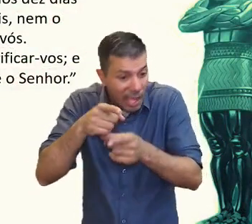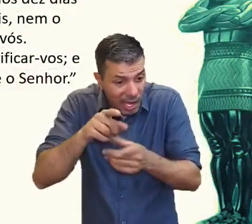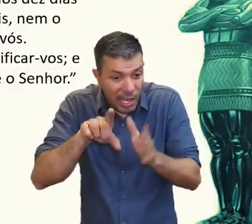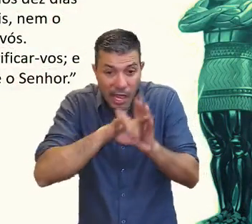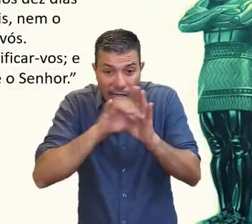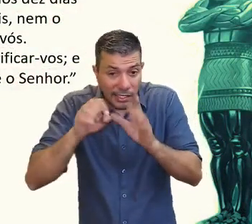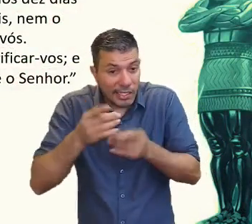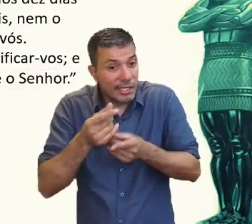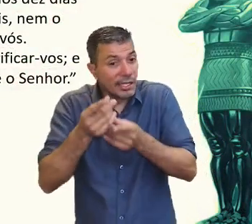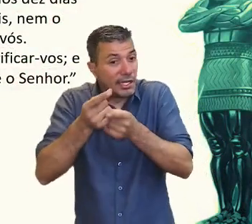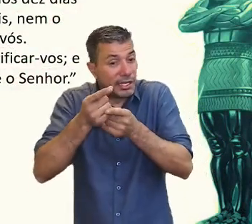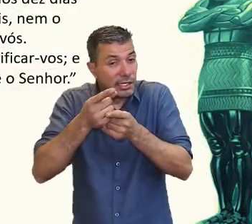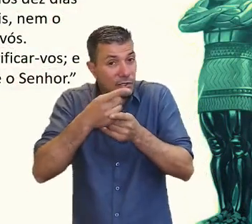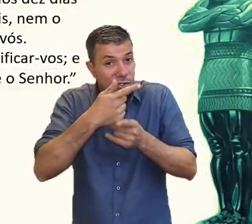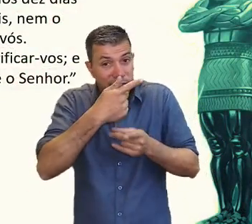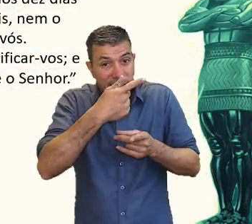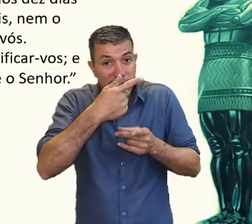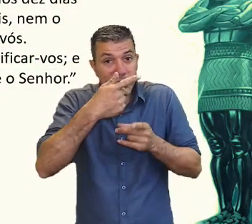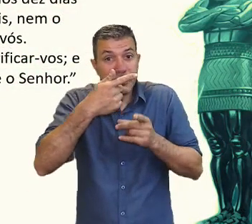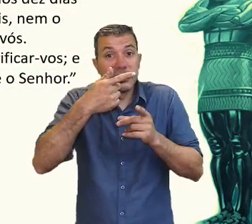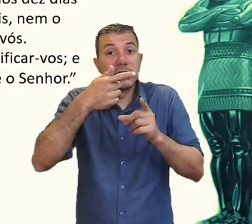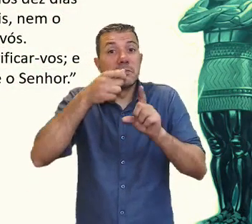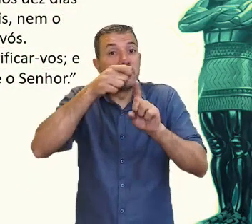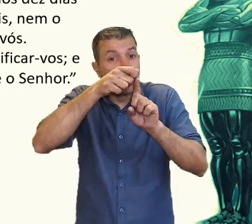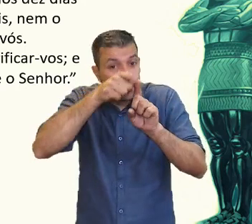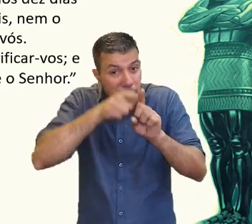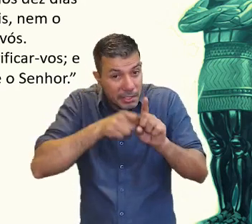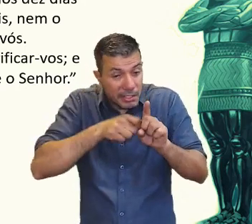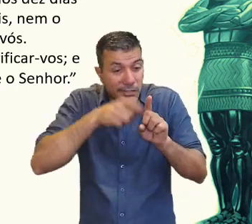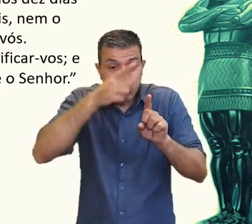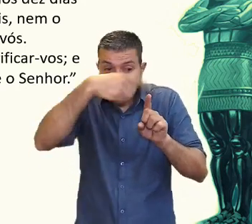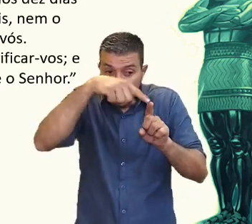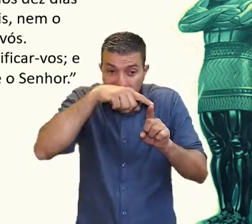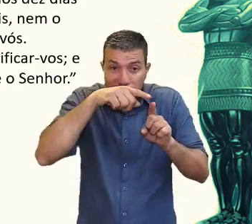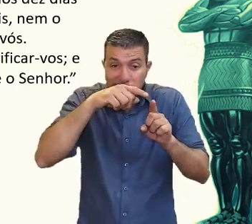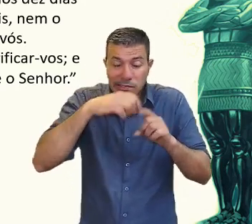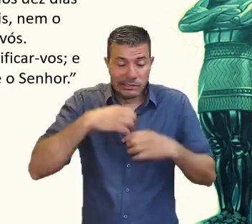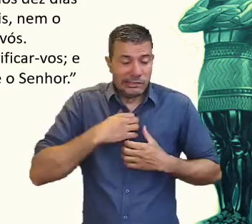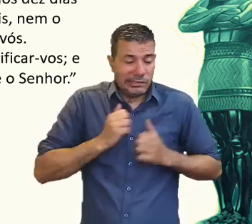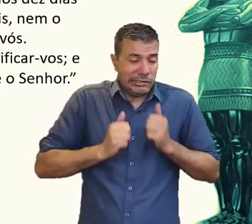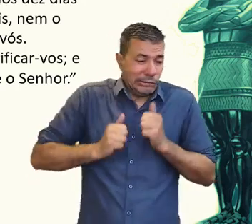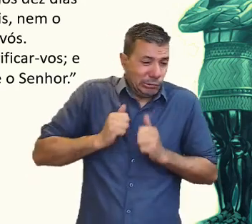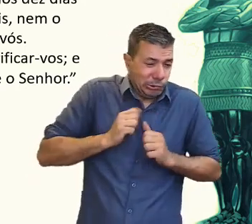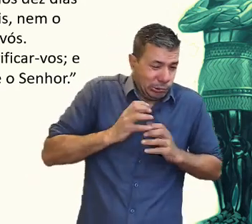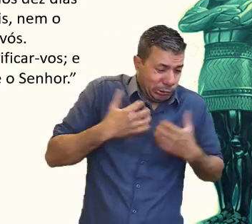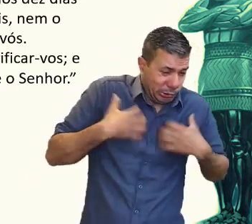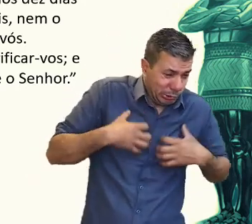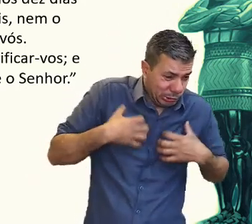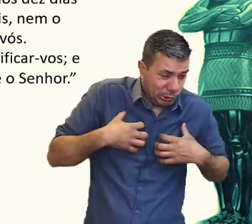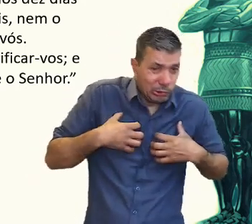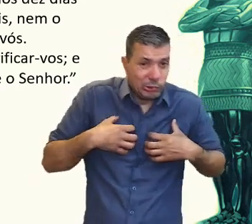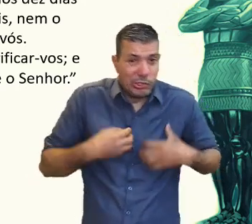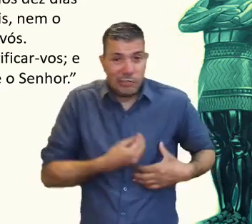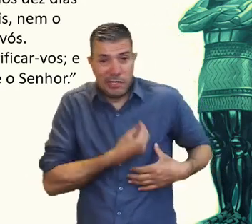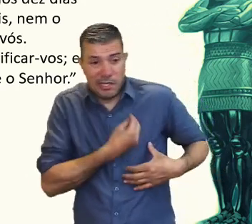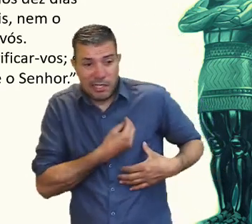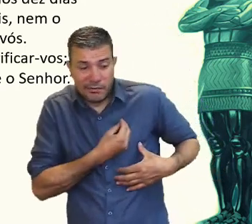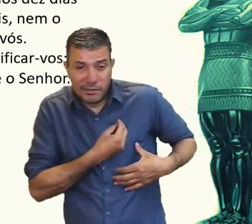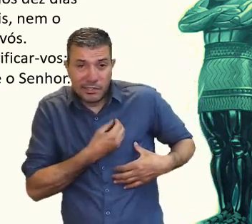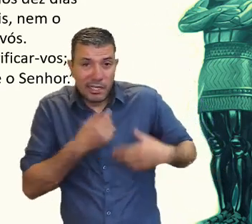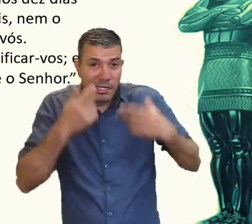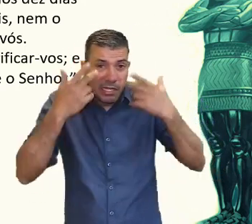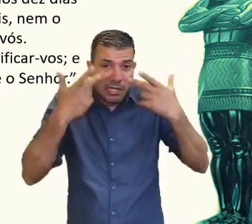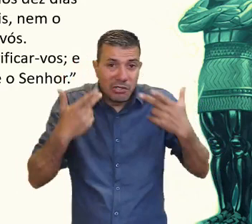sétimo mês, aos 10 dias do mês, afligireis a vossa alma, e nenhuma obra fareis, nem o natural,